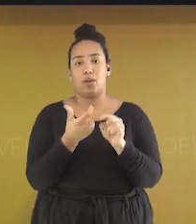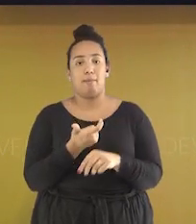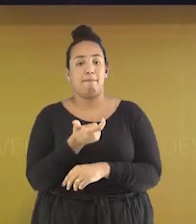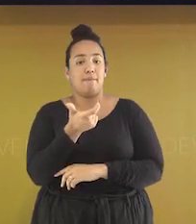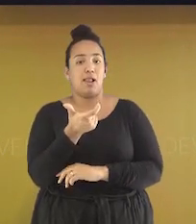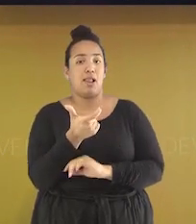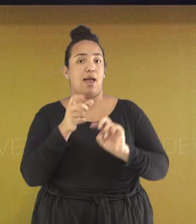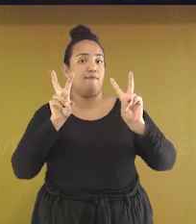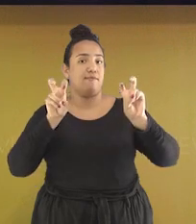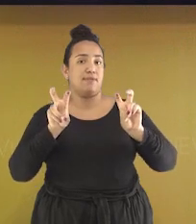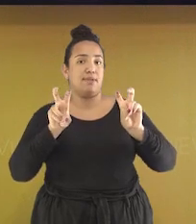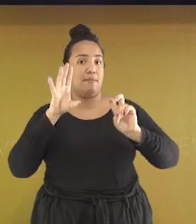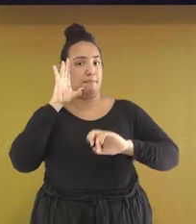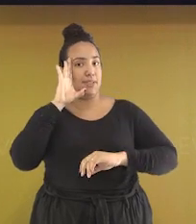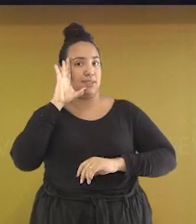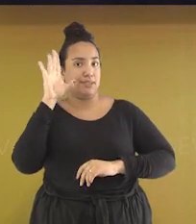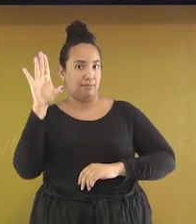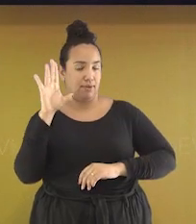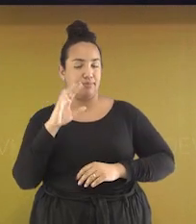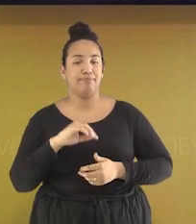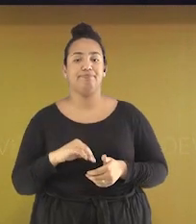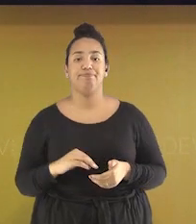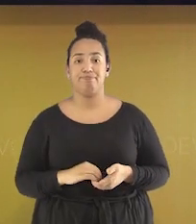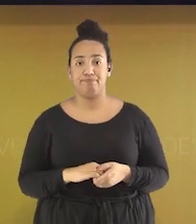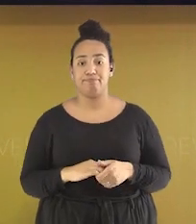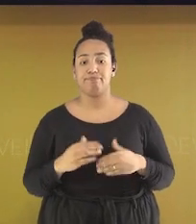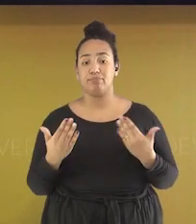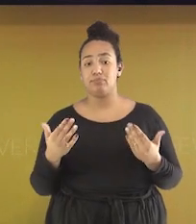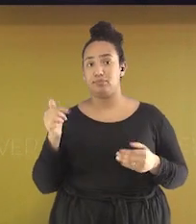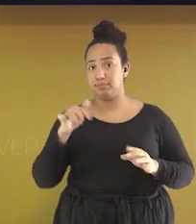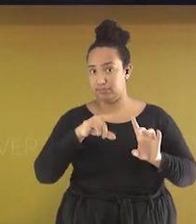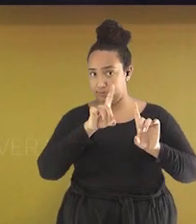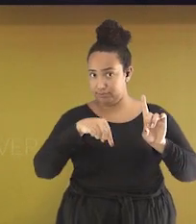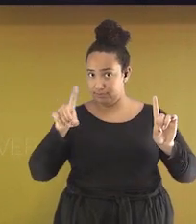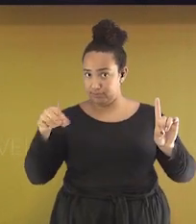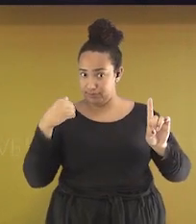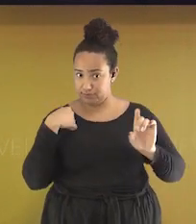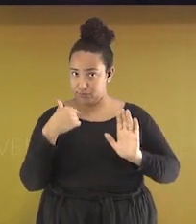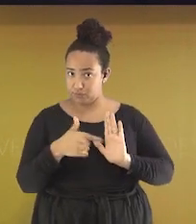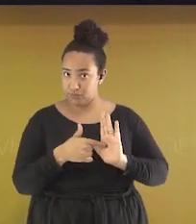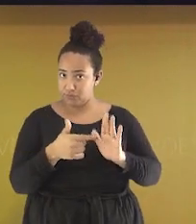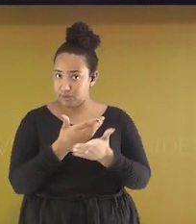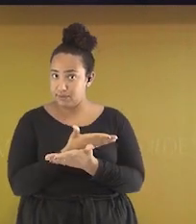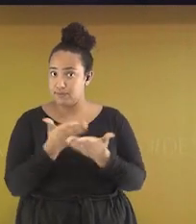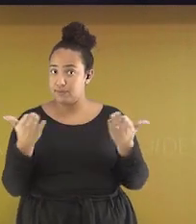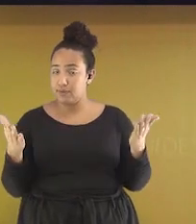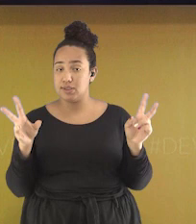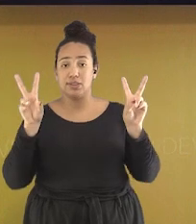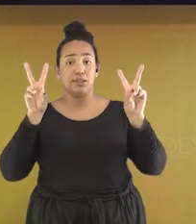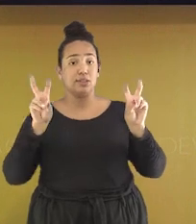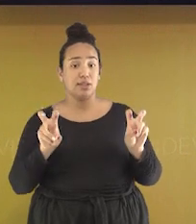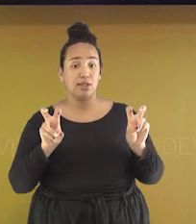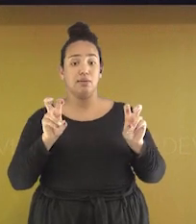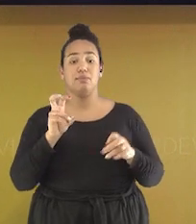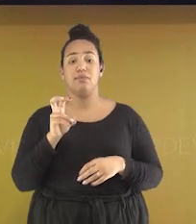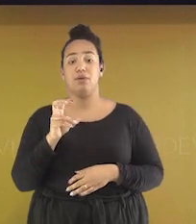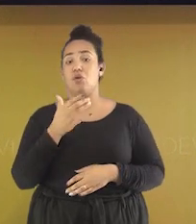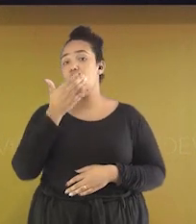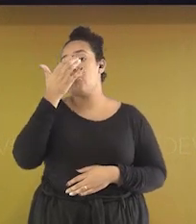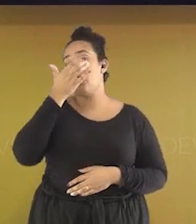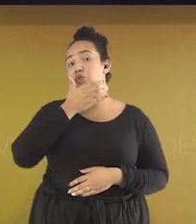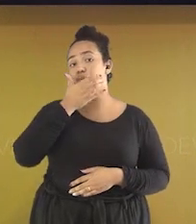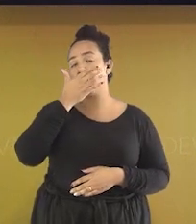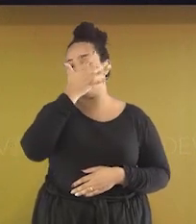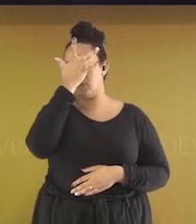a palavra-chave do assunto apresentado. No caso desse gráfico que eu estou mostrando para vocês, ele fala sobre